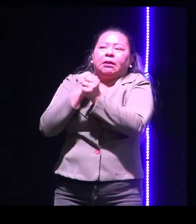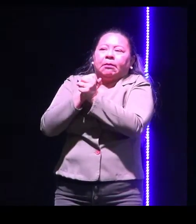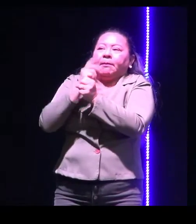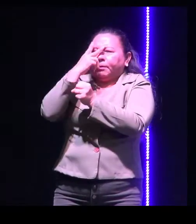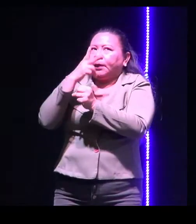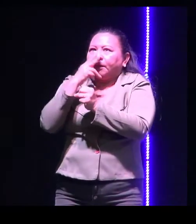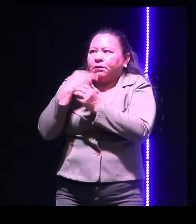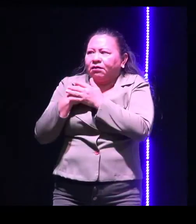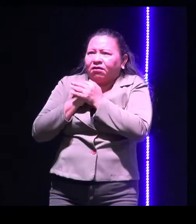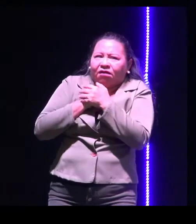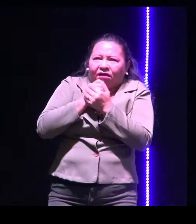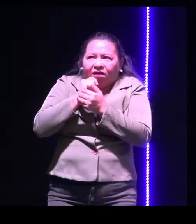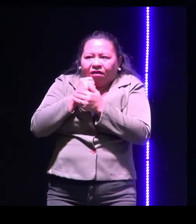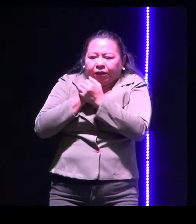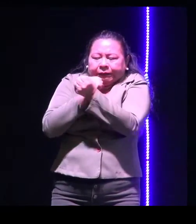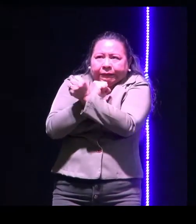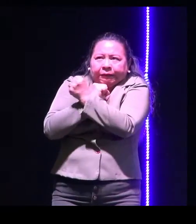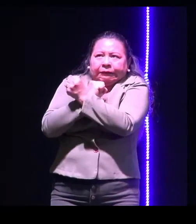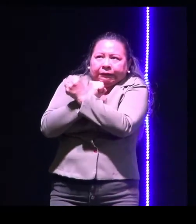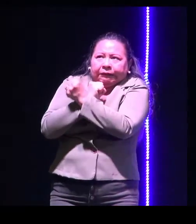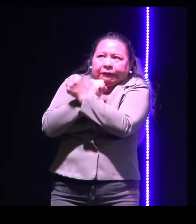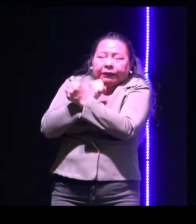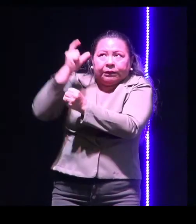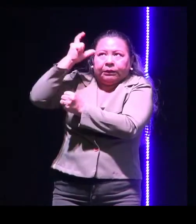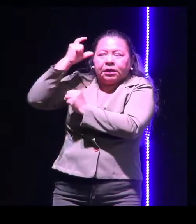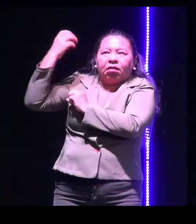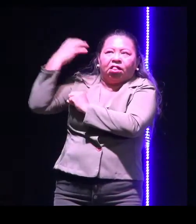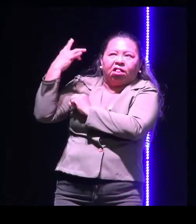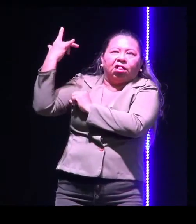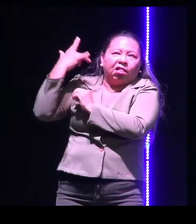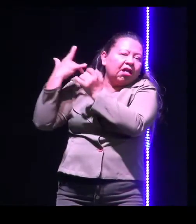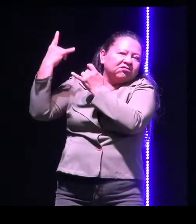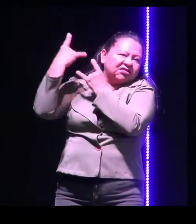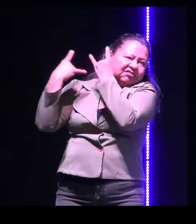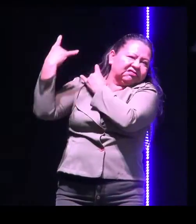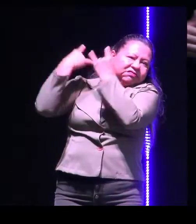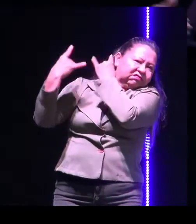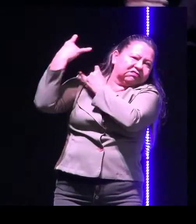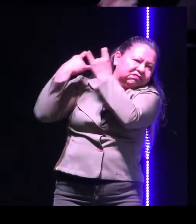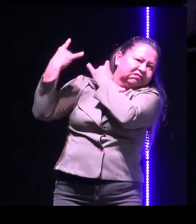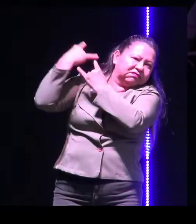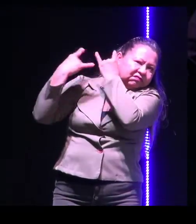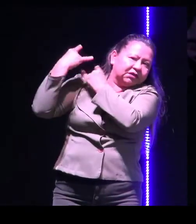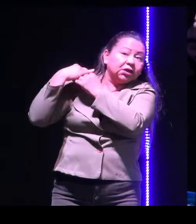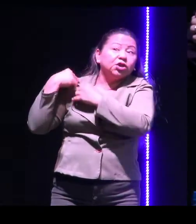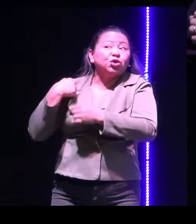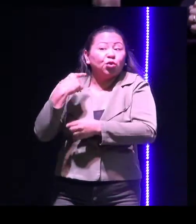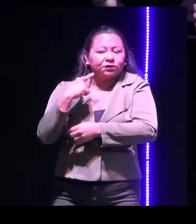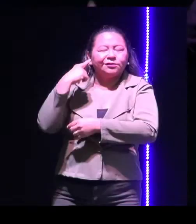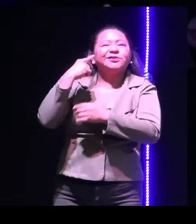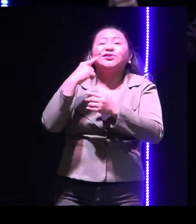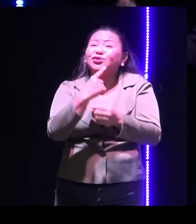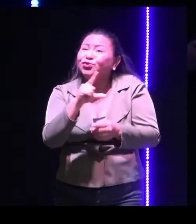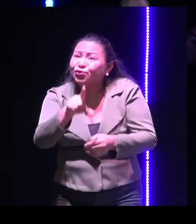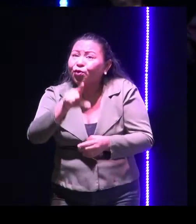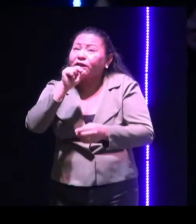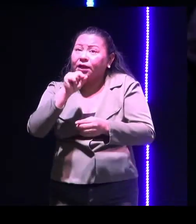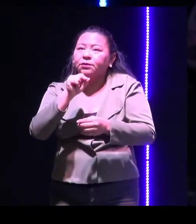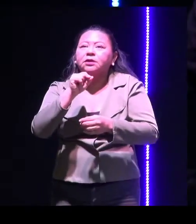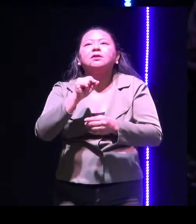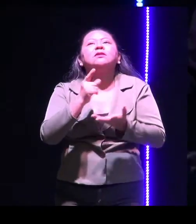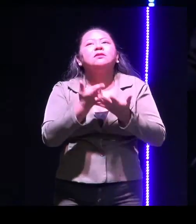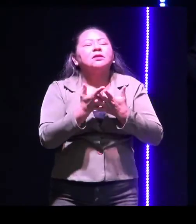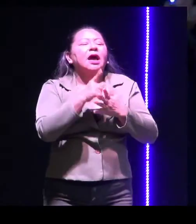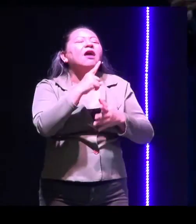liberdade em Deus para viver sobre o jugo do diabo. Quando nós escolhemos não viver a vontade